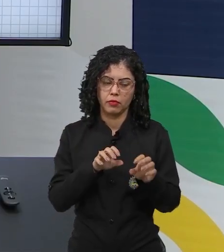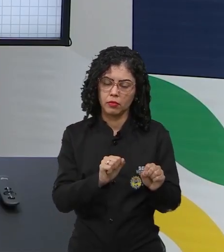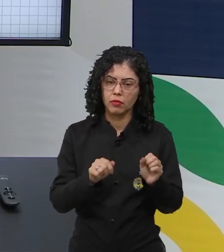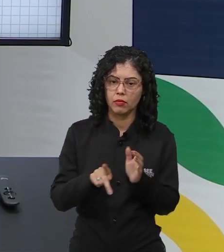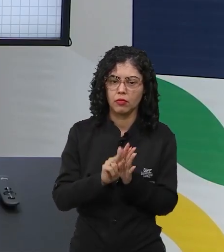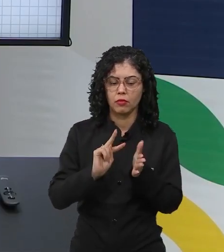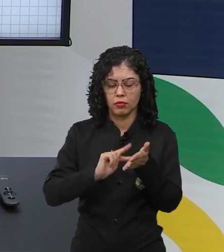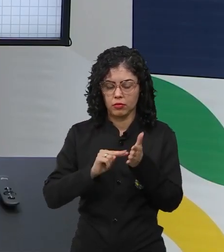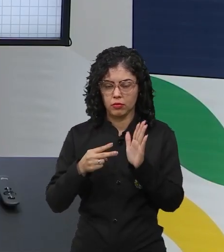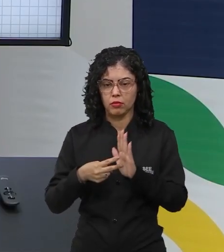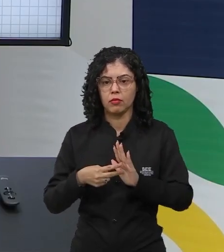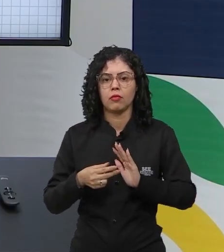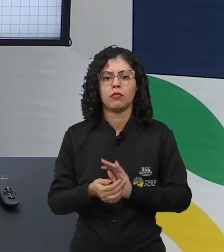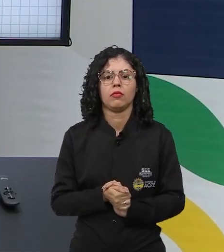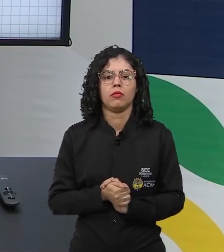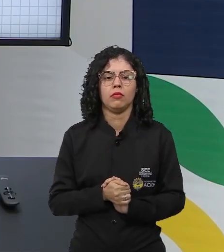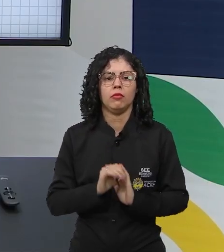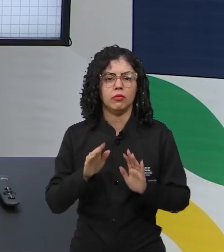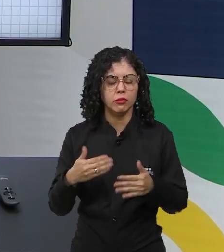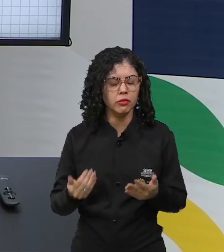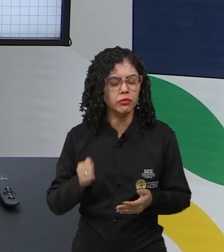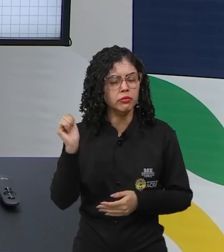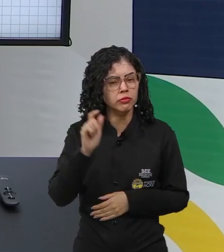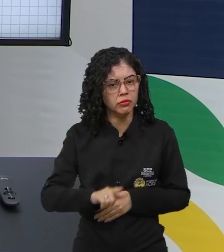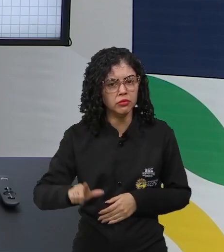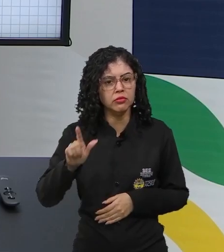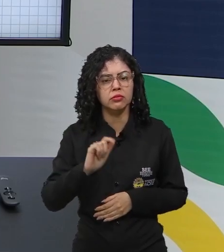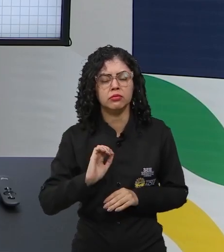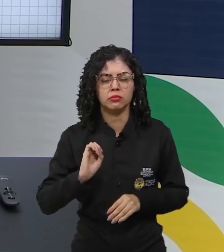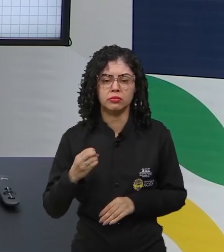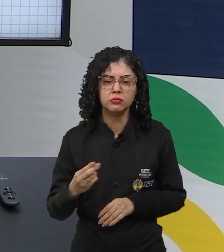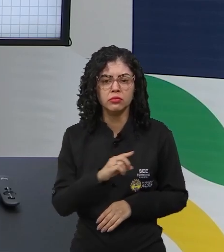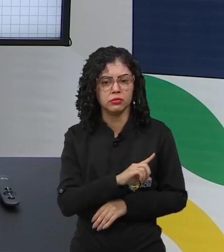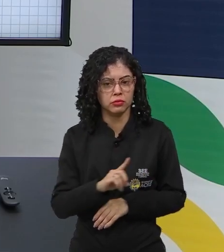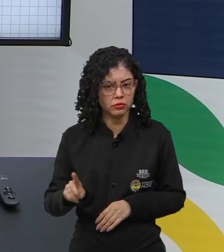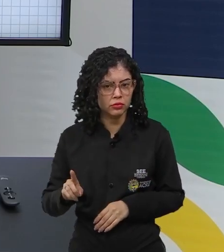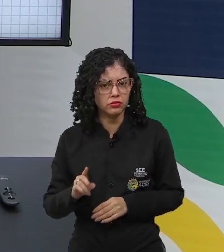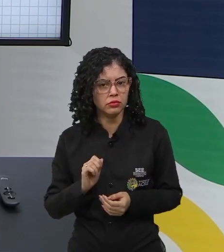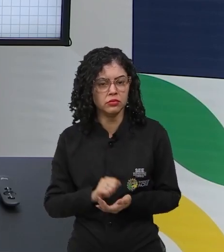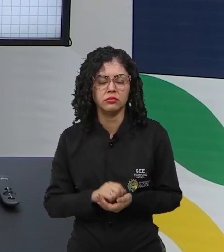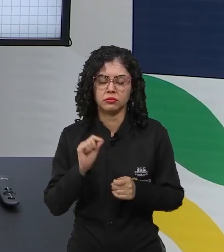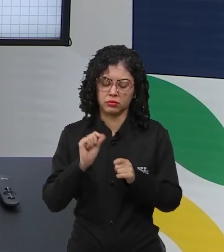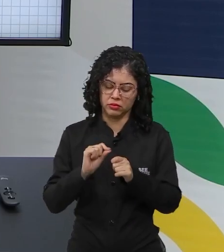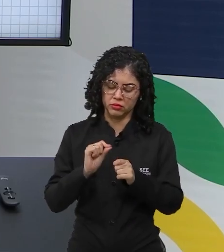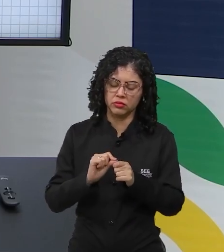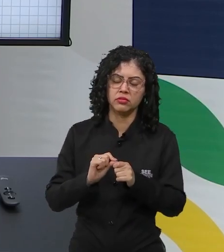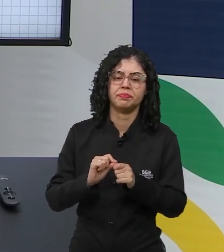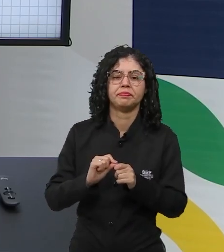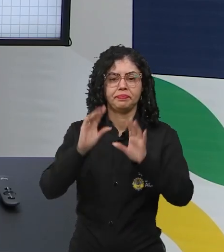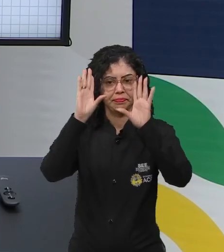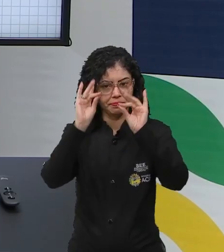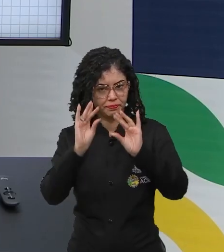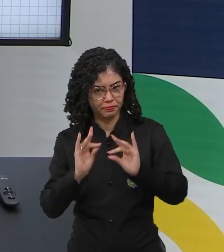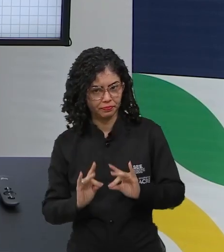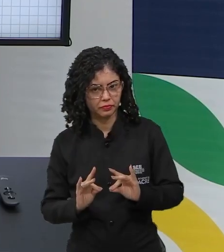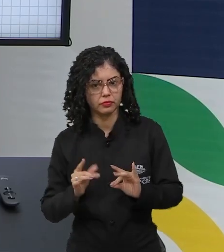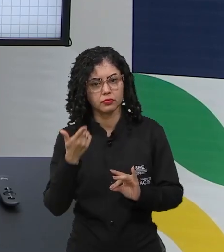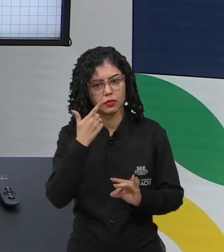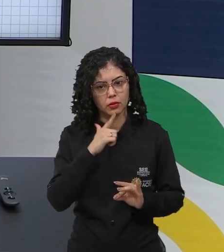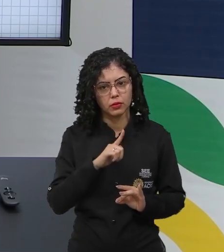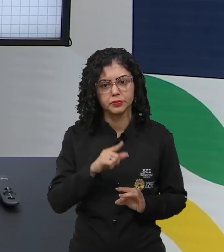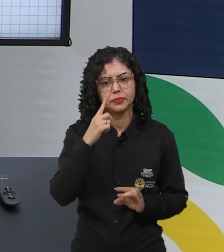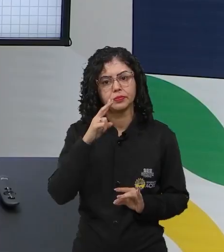seu significado, seja ele literal ou não, porque quando você faz esses mecanismos, você